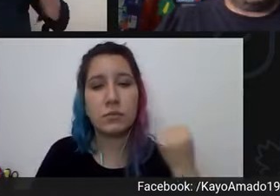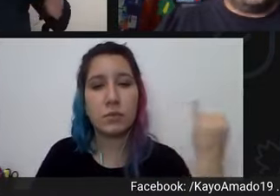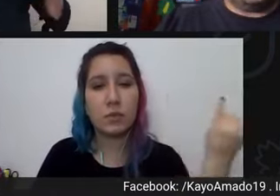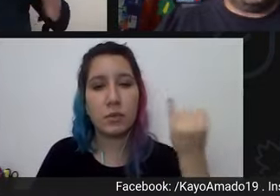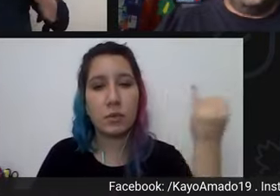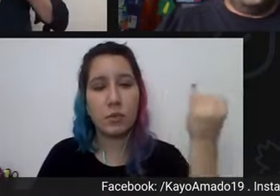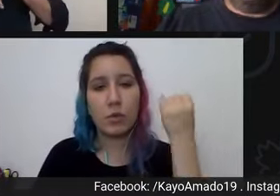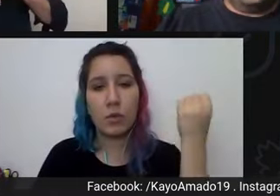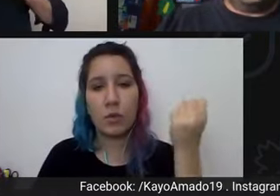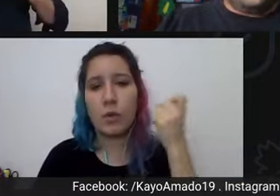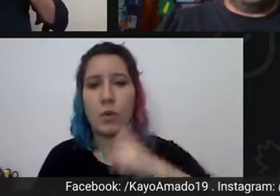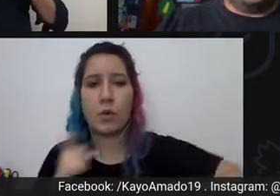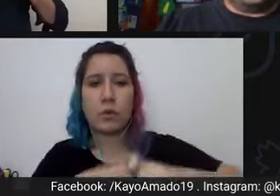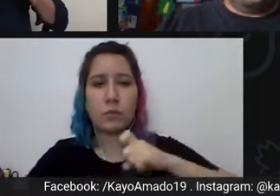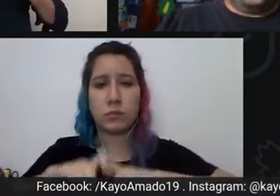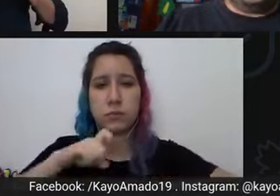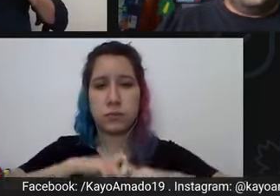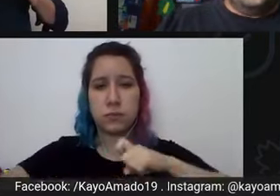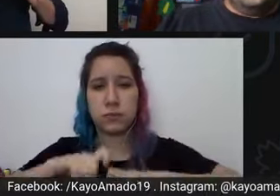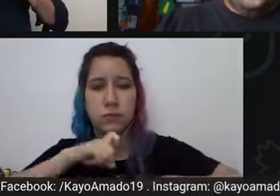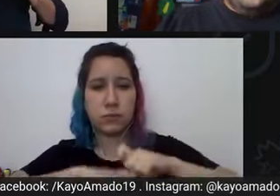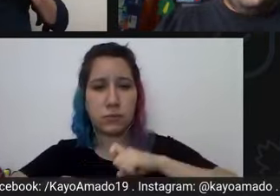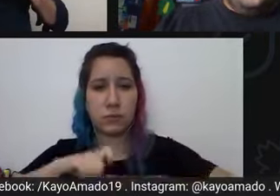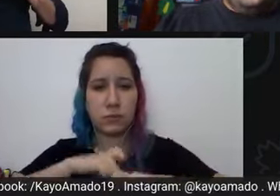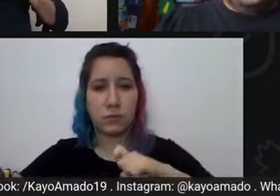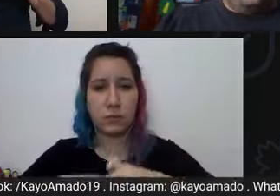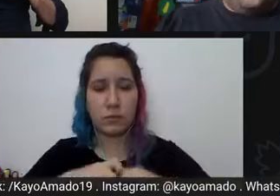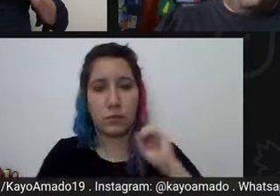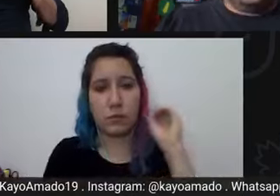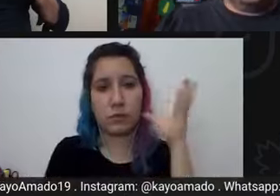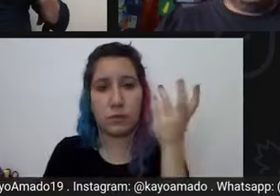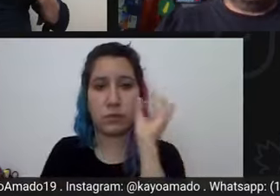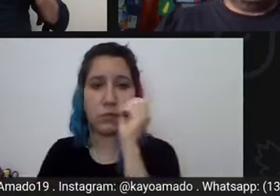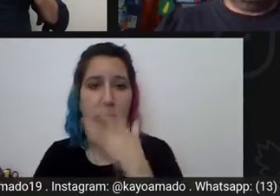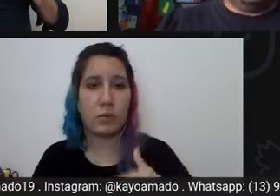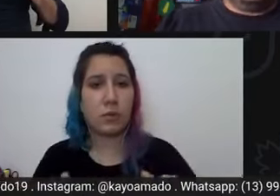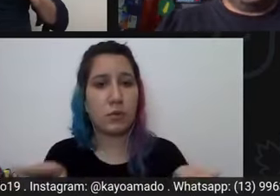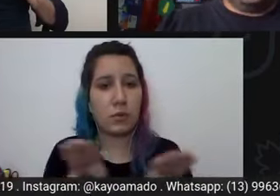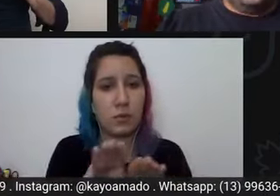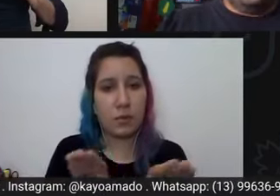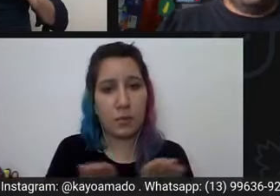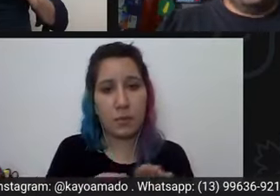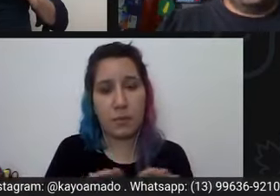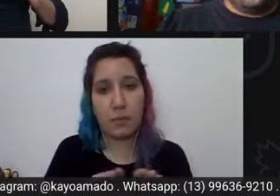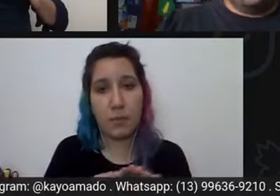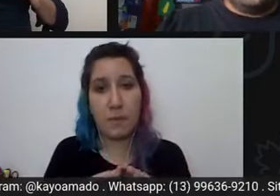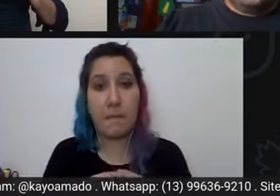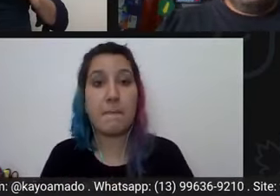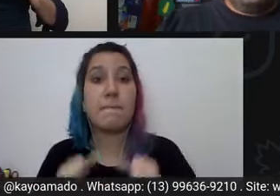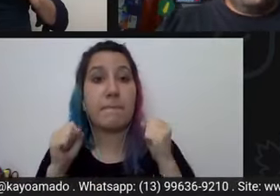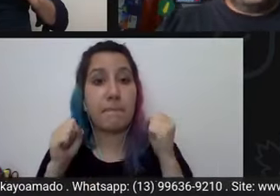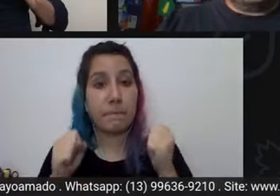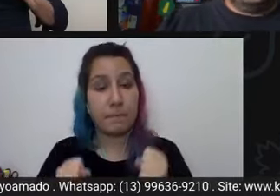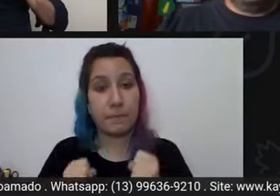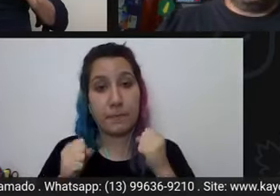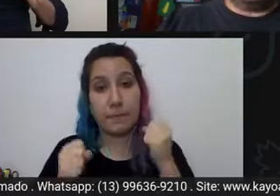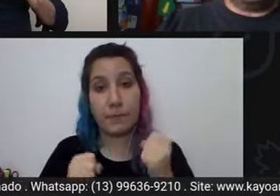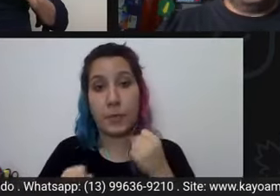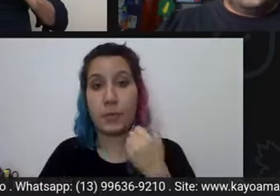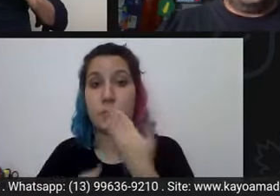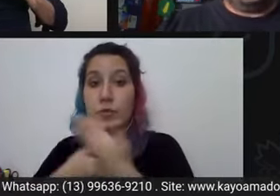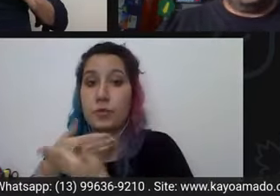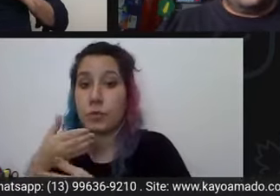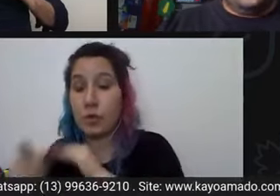desenvolvimento socioambiental. Então, através dele, dessa ferramenta do turismo, a gente pode contribuir muito com uma população, com